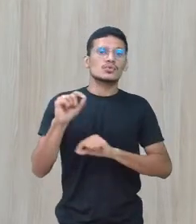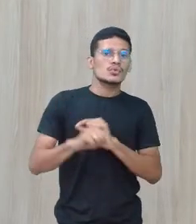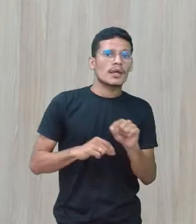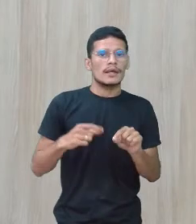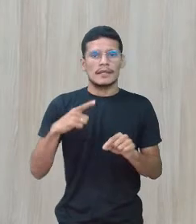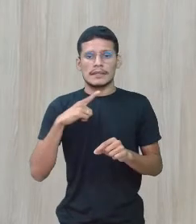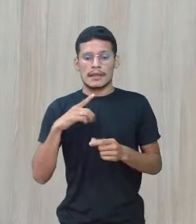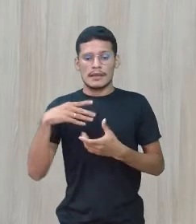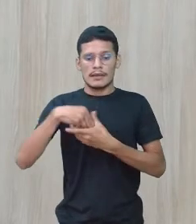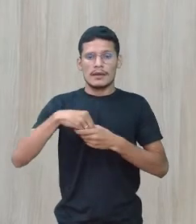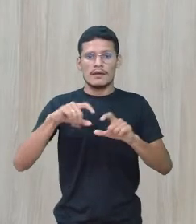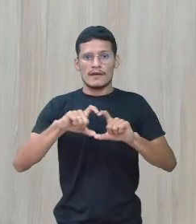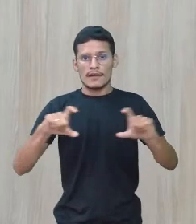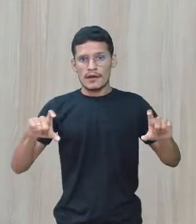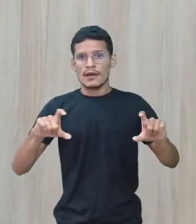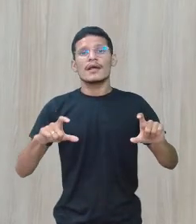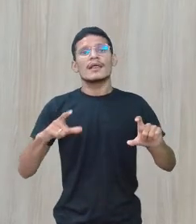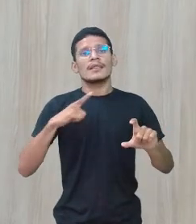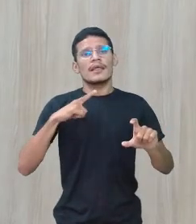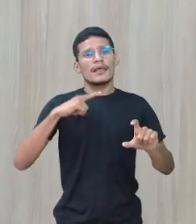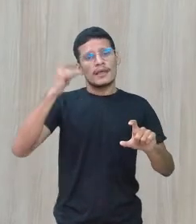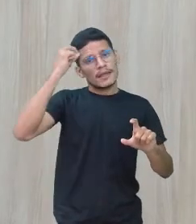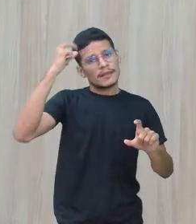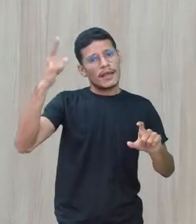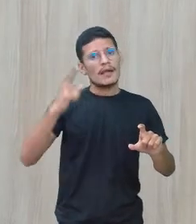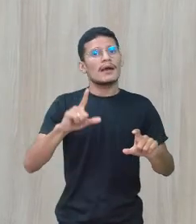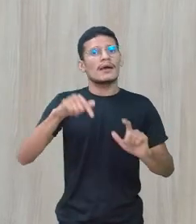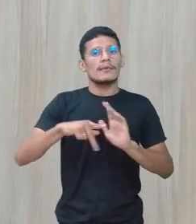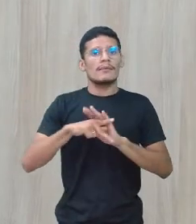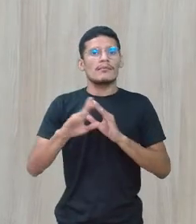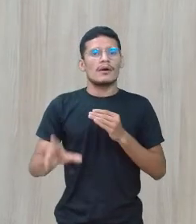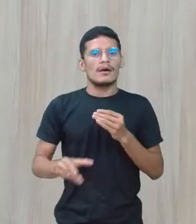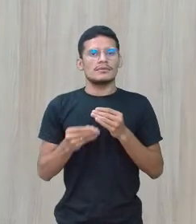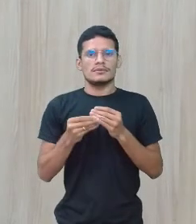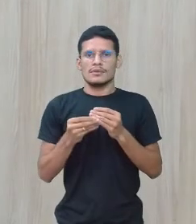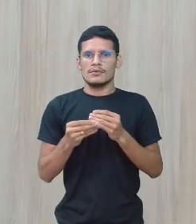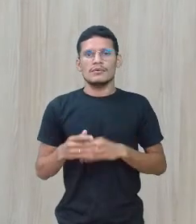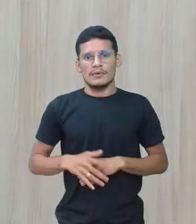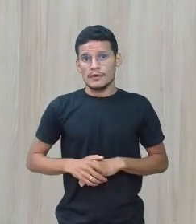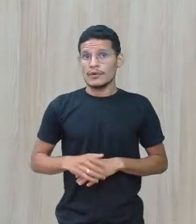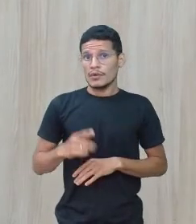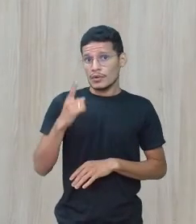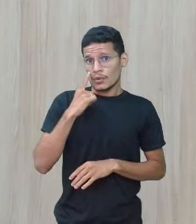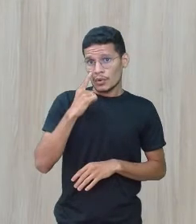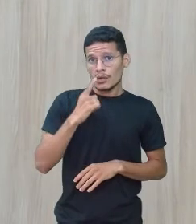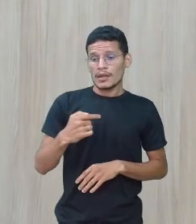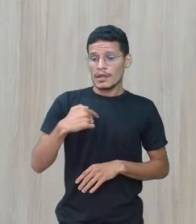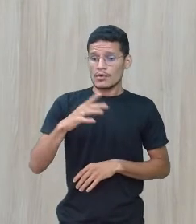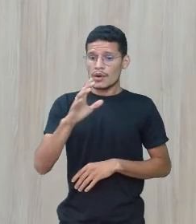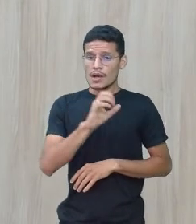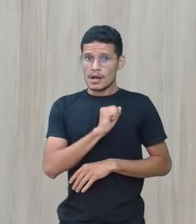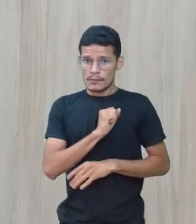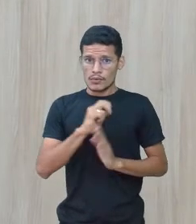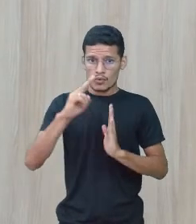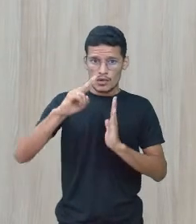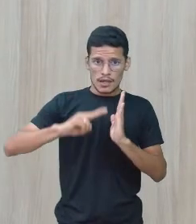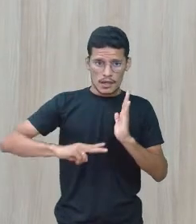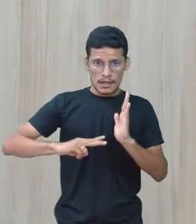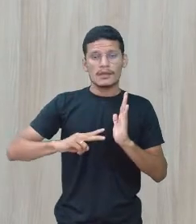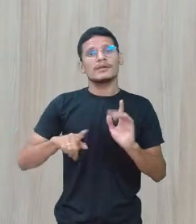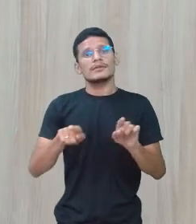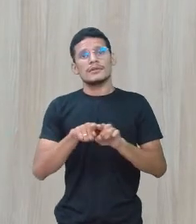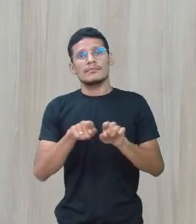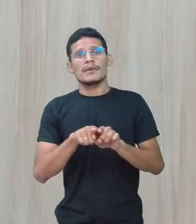a essas orações uma relação, uma ideia de adição. Quando eu digo eu amo livros